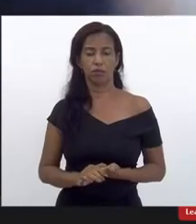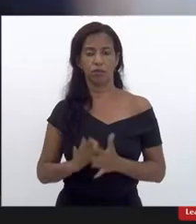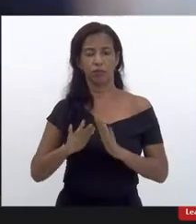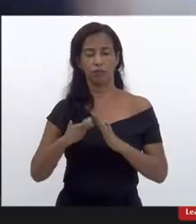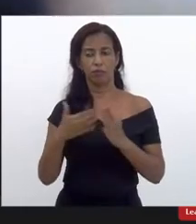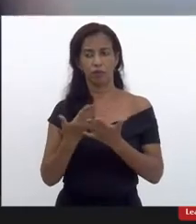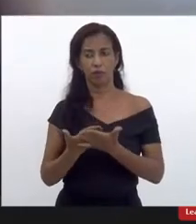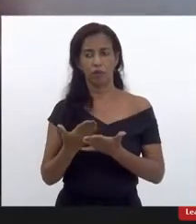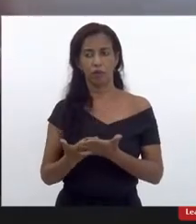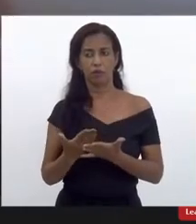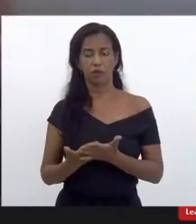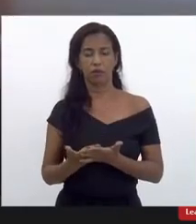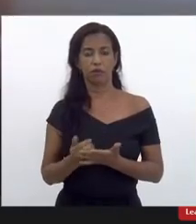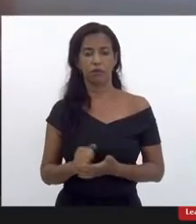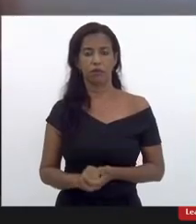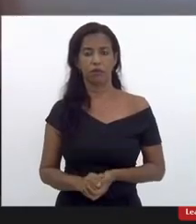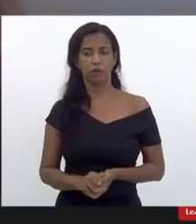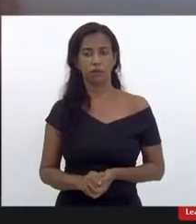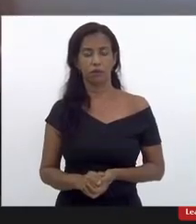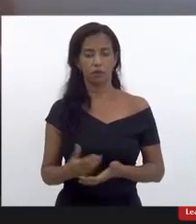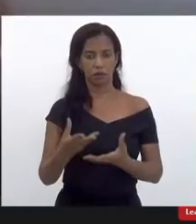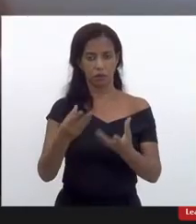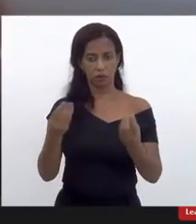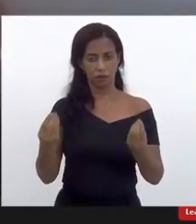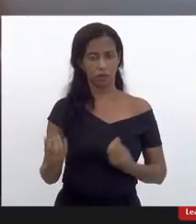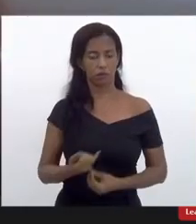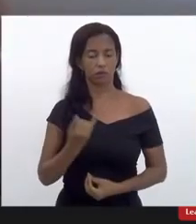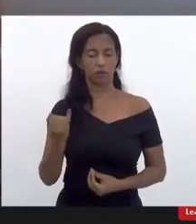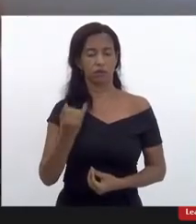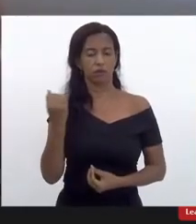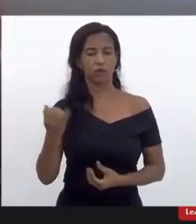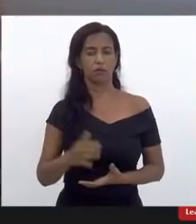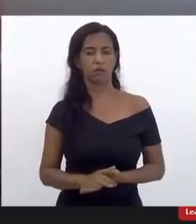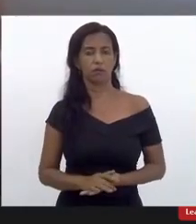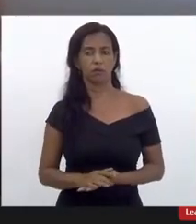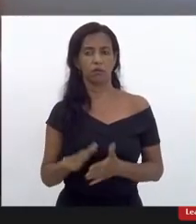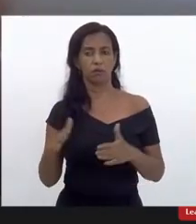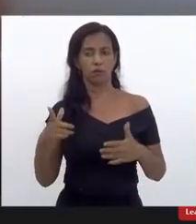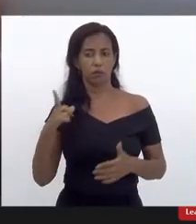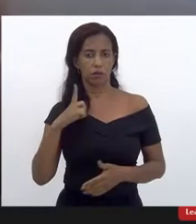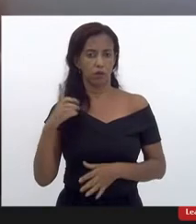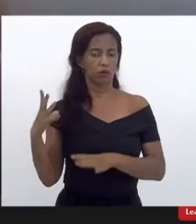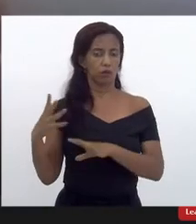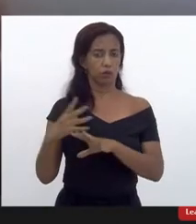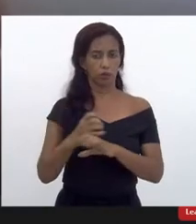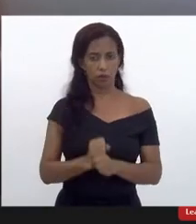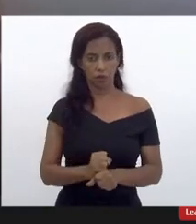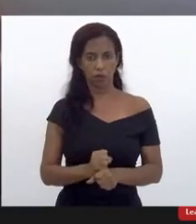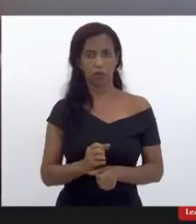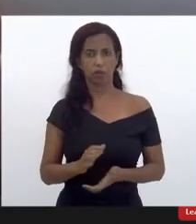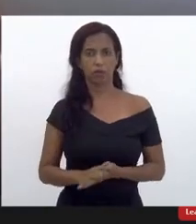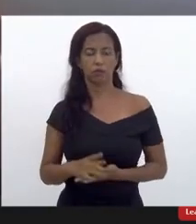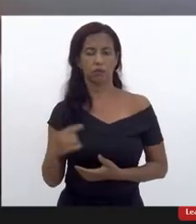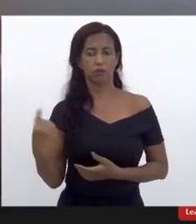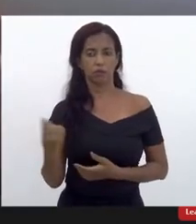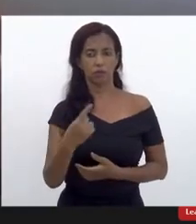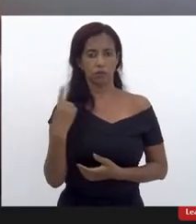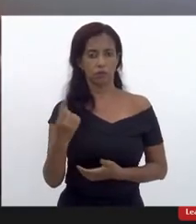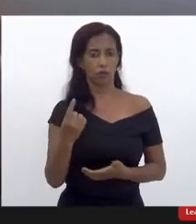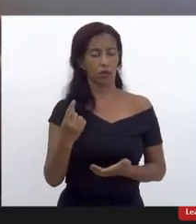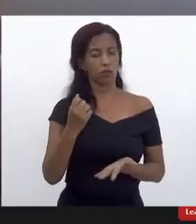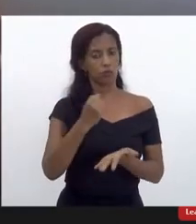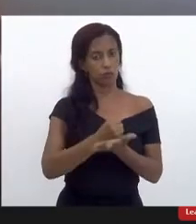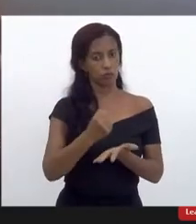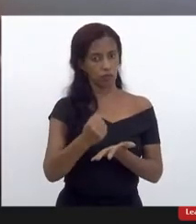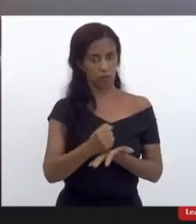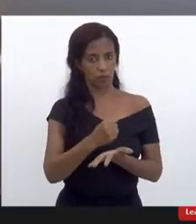escolar, elas são muito importantes. A gente ter a totalidade dos nossos